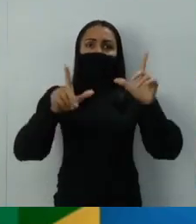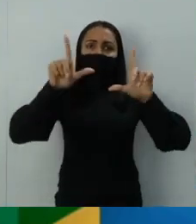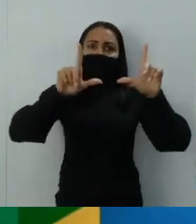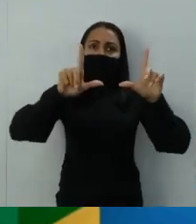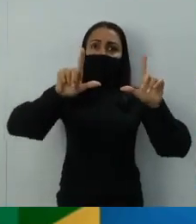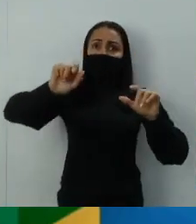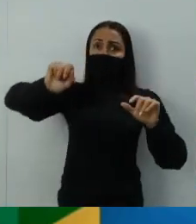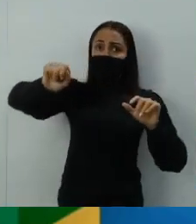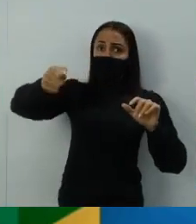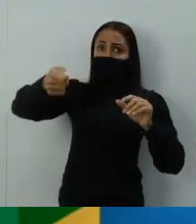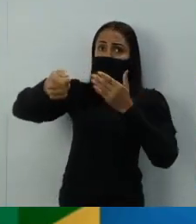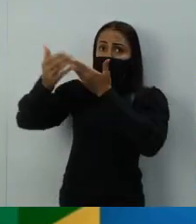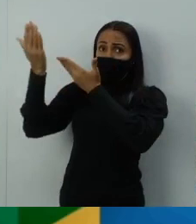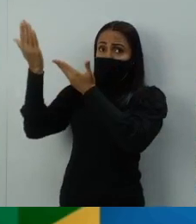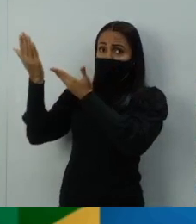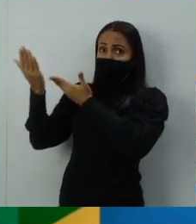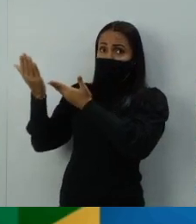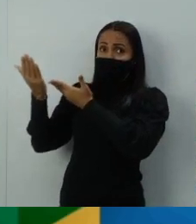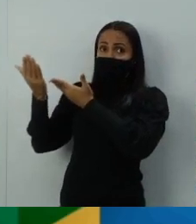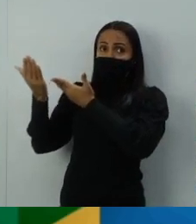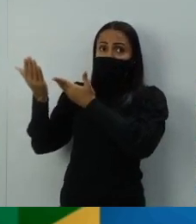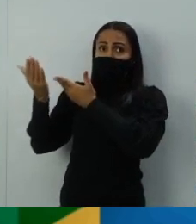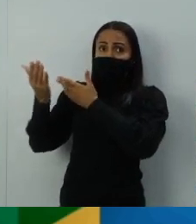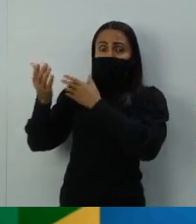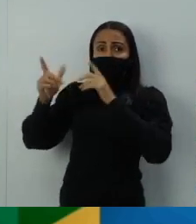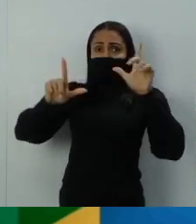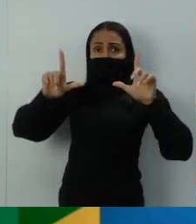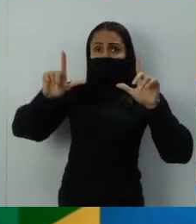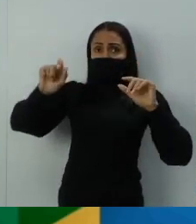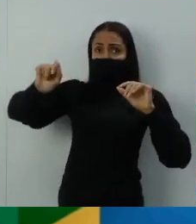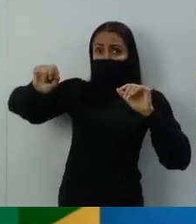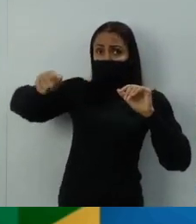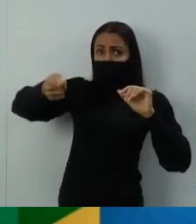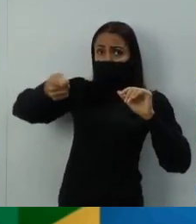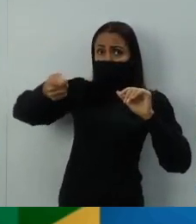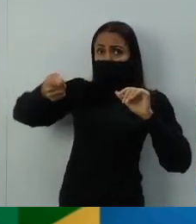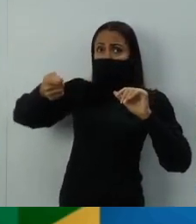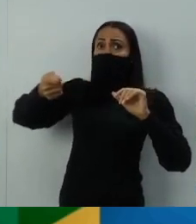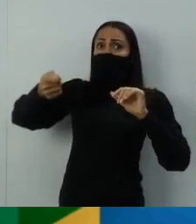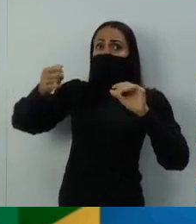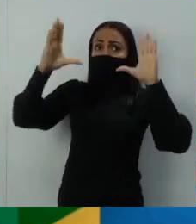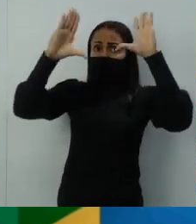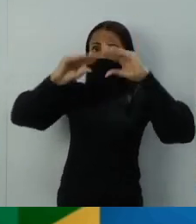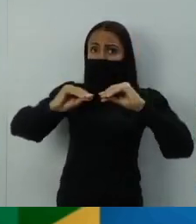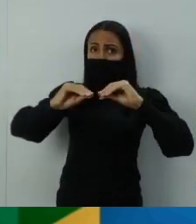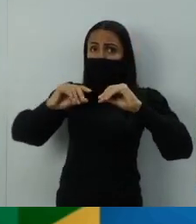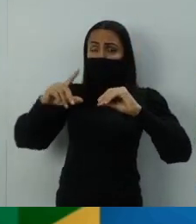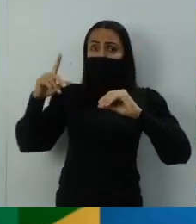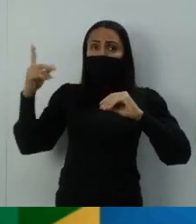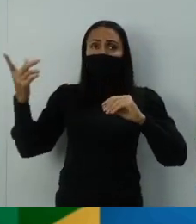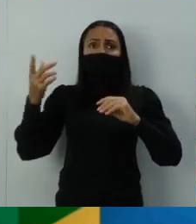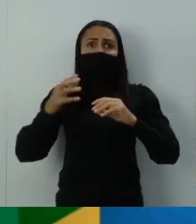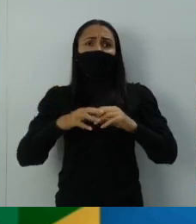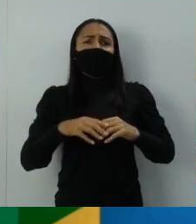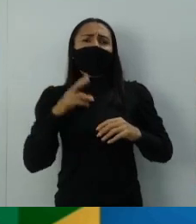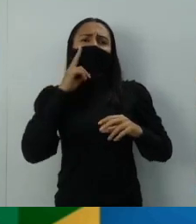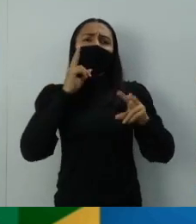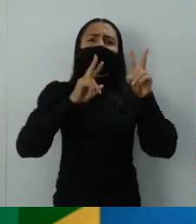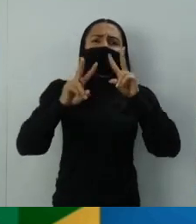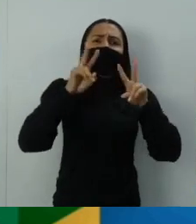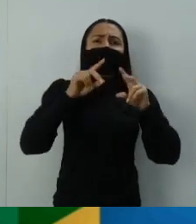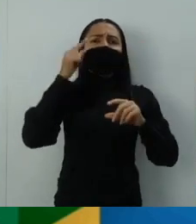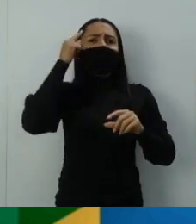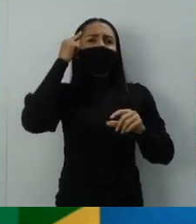charge, ao desligar a TV, revoltada com tudo aquilo que ela vê, ela para e pensa: e o que